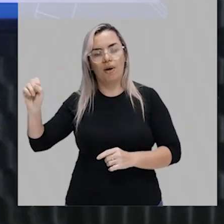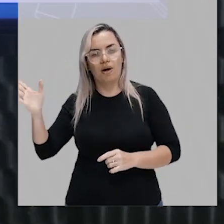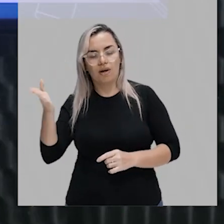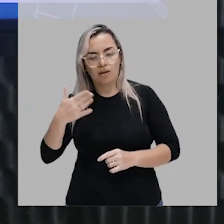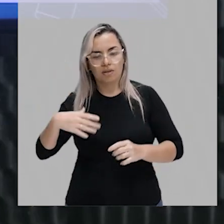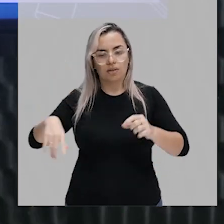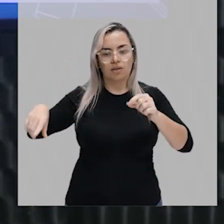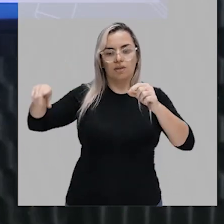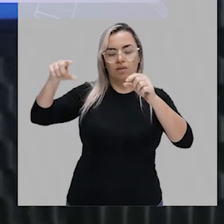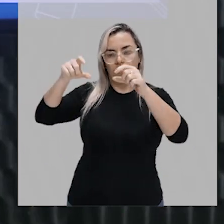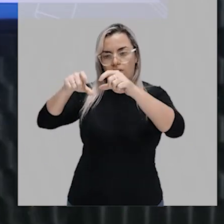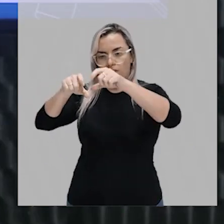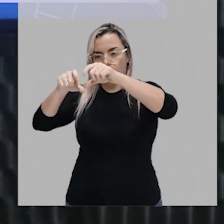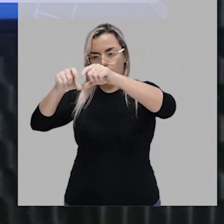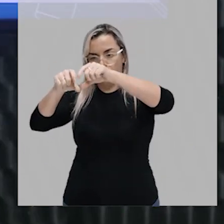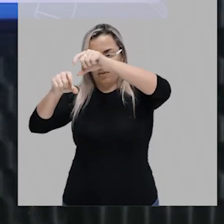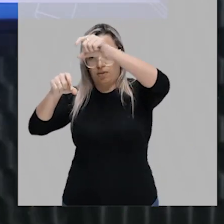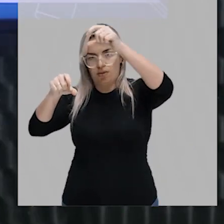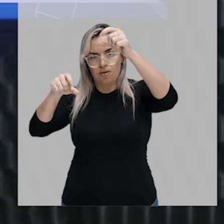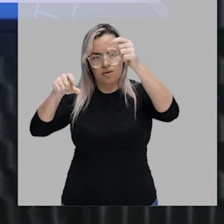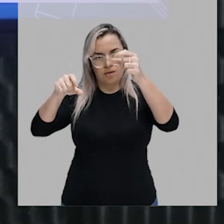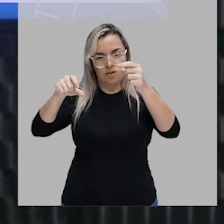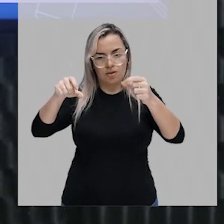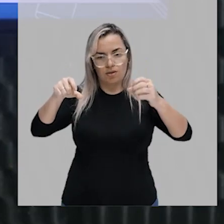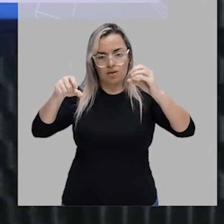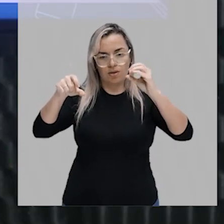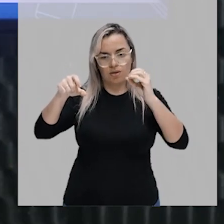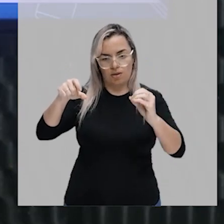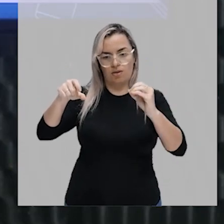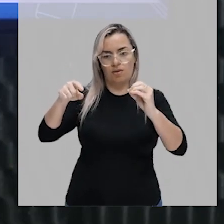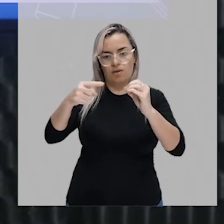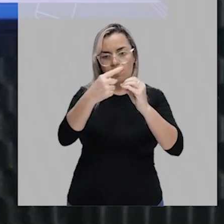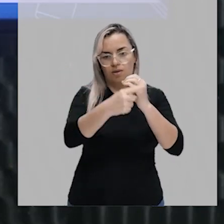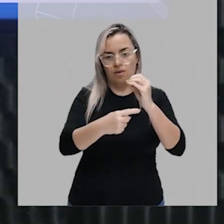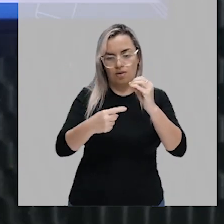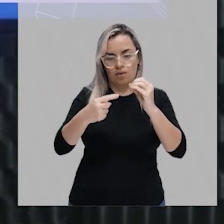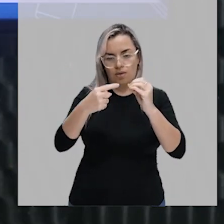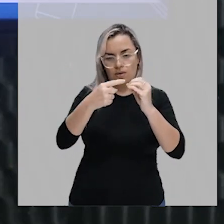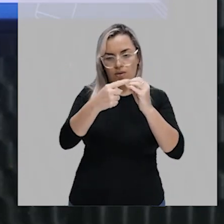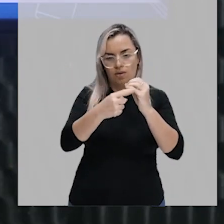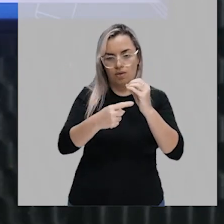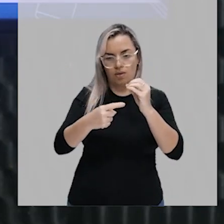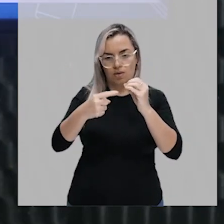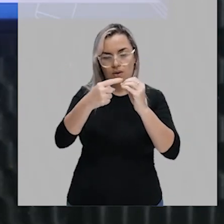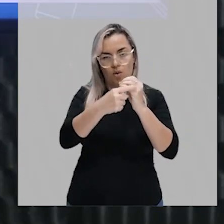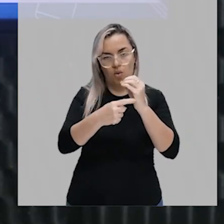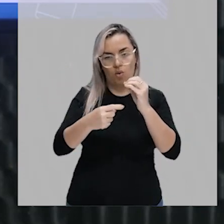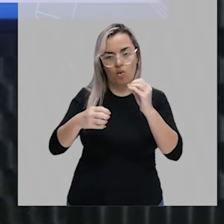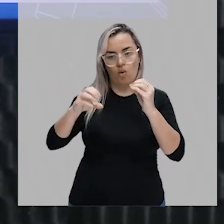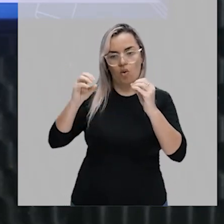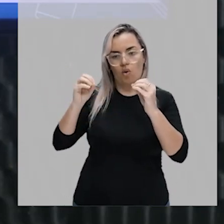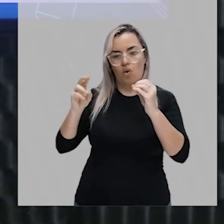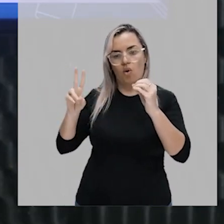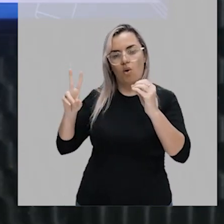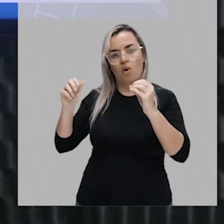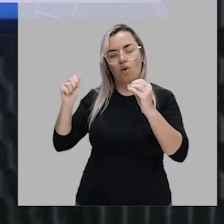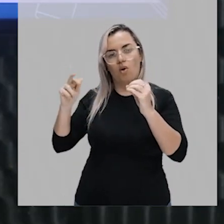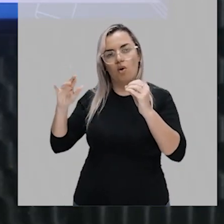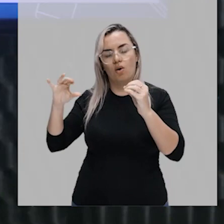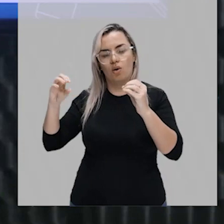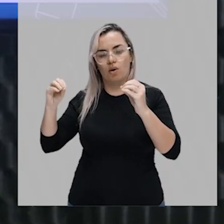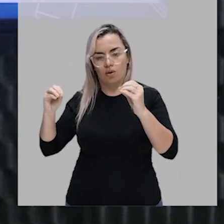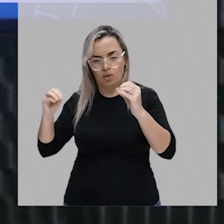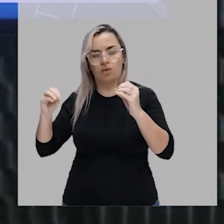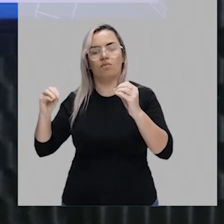E aqui nós temos a gônada feminina, que nós chamamos de ovário, tá certo, pessoal? E o